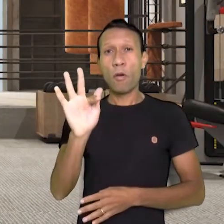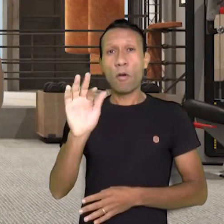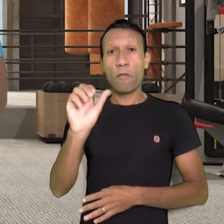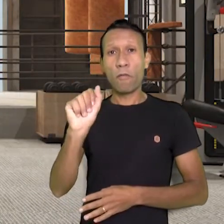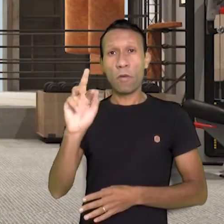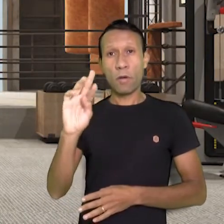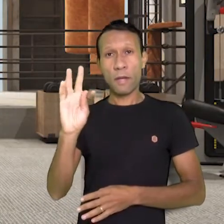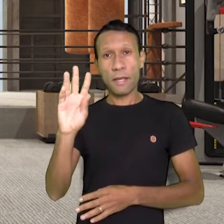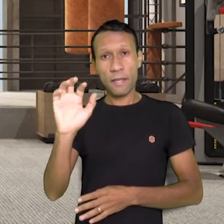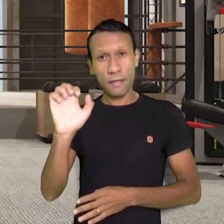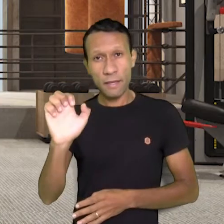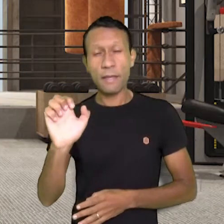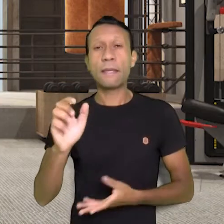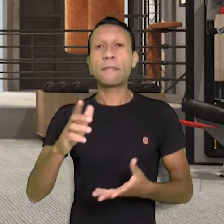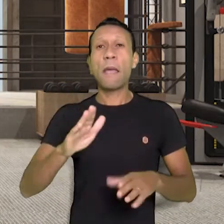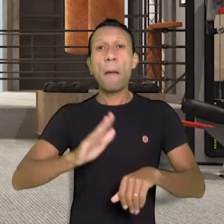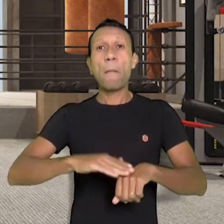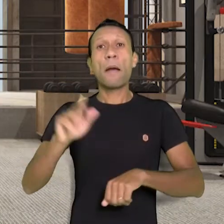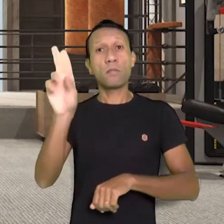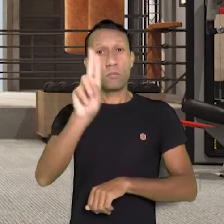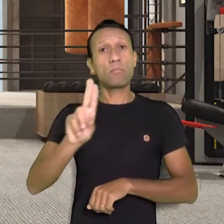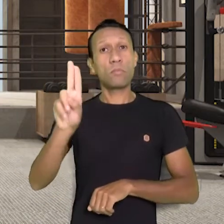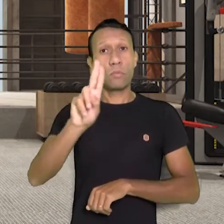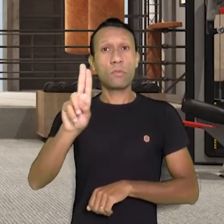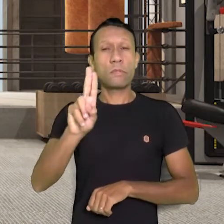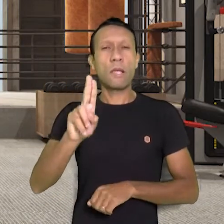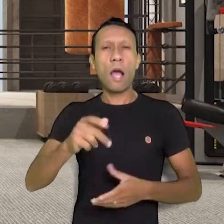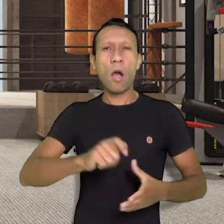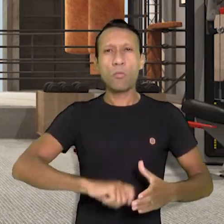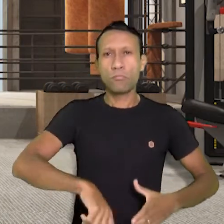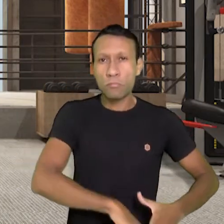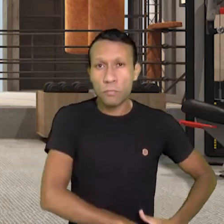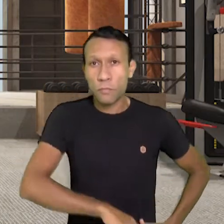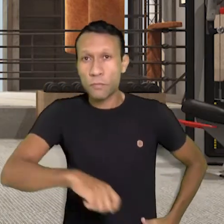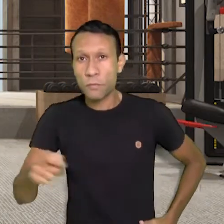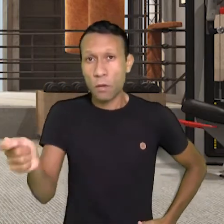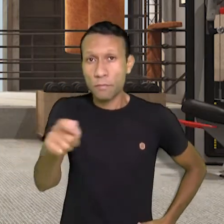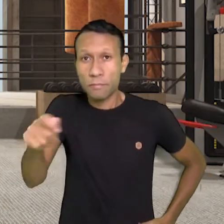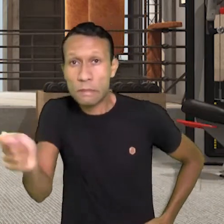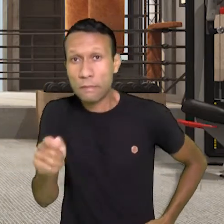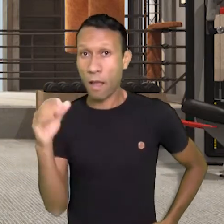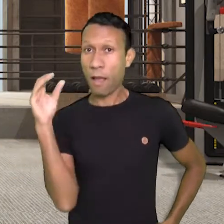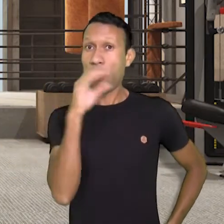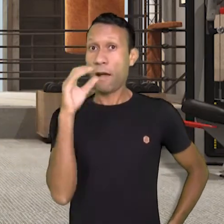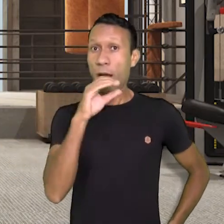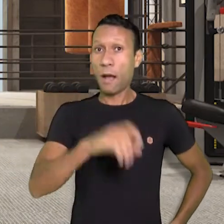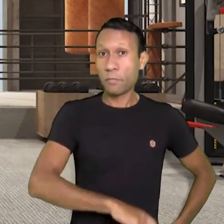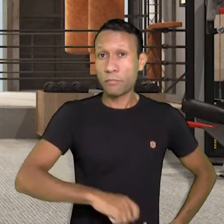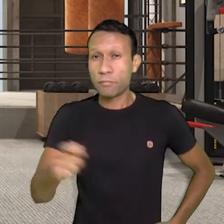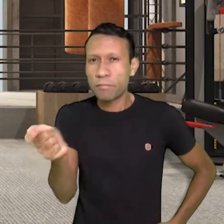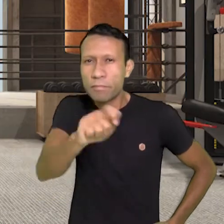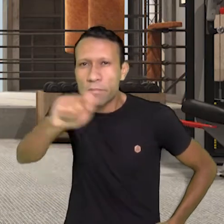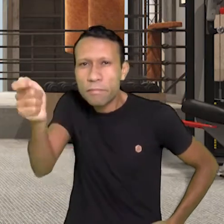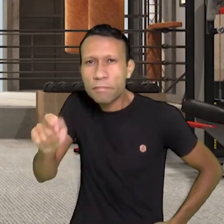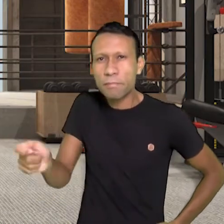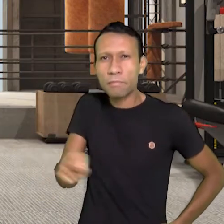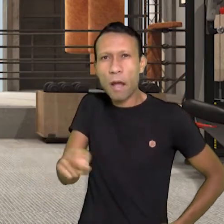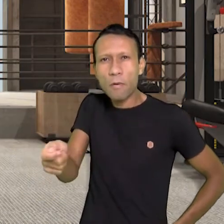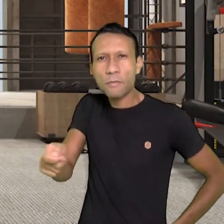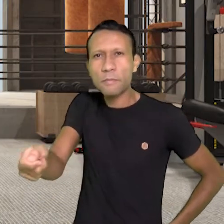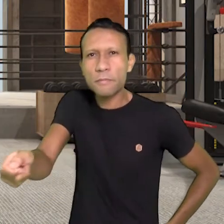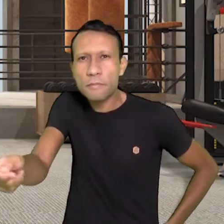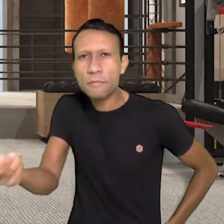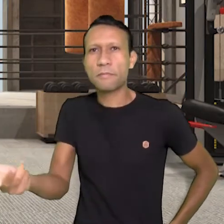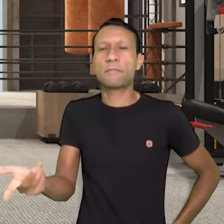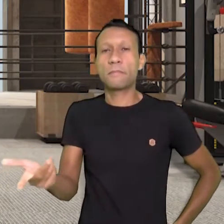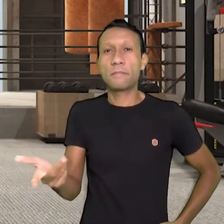florete que é uma espada que a mais utilizada que é para agilidade né lutadores rápidos de gremistas rápidos ele